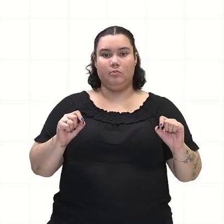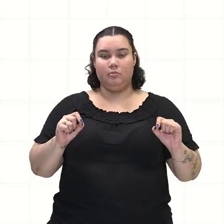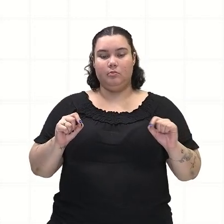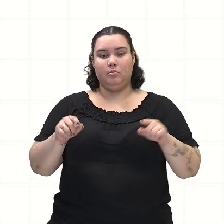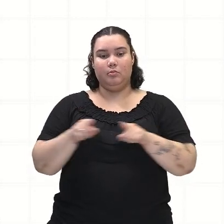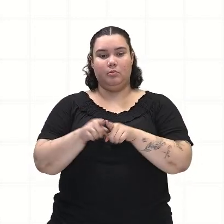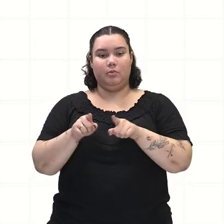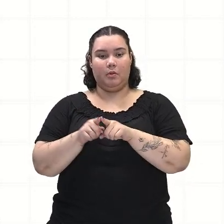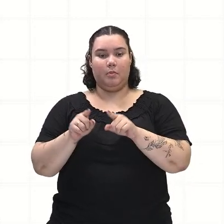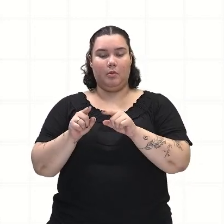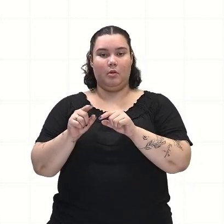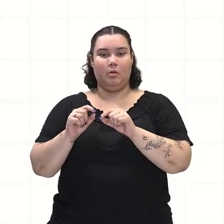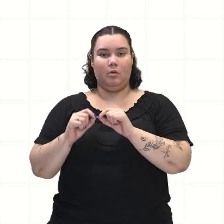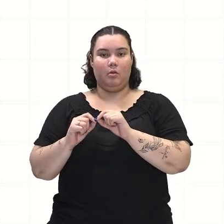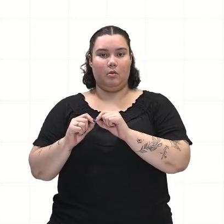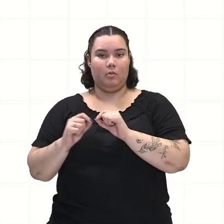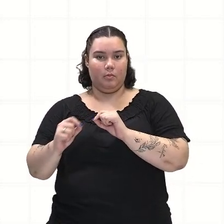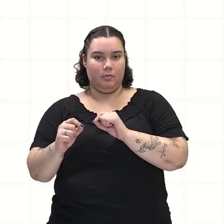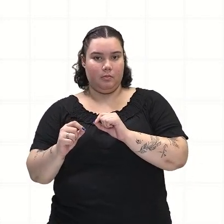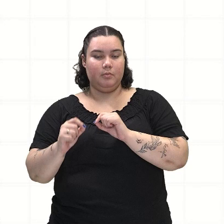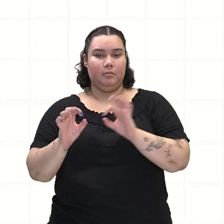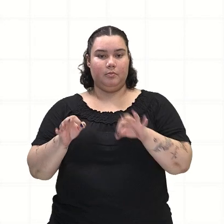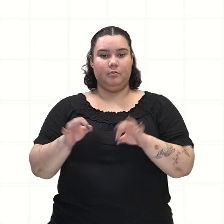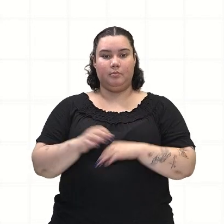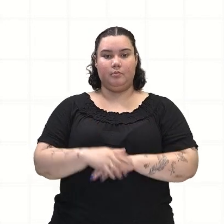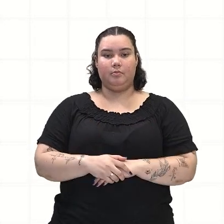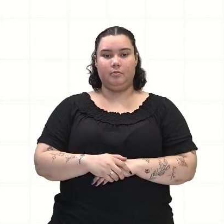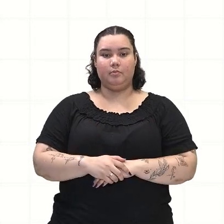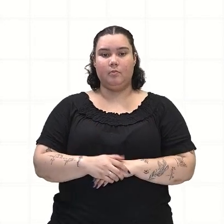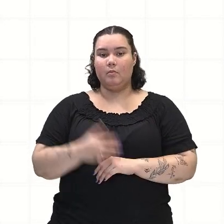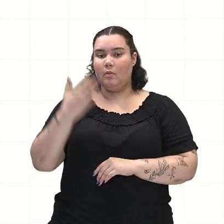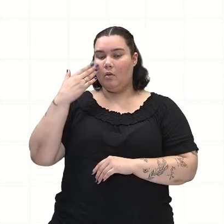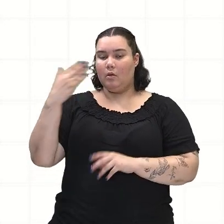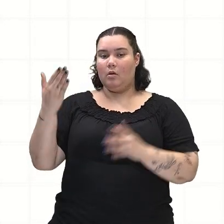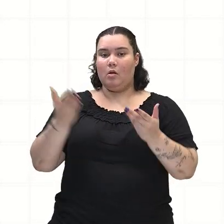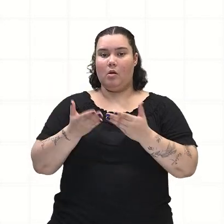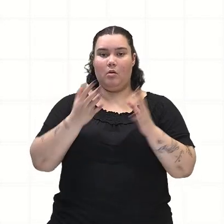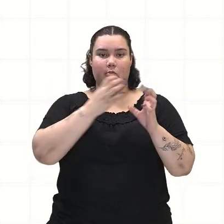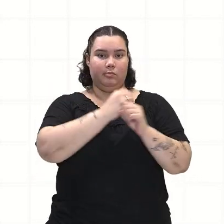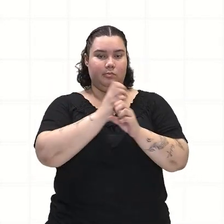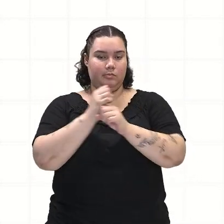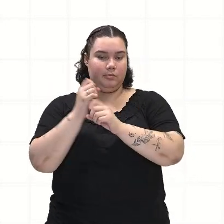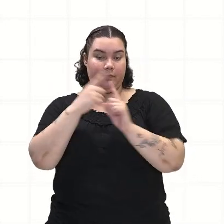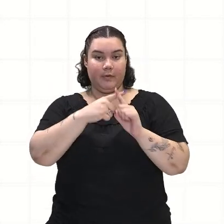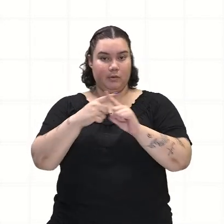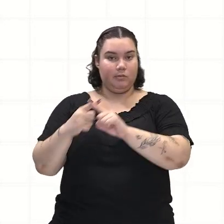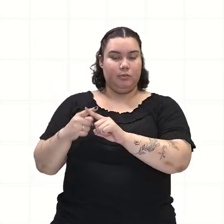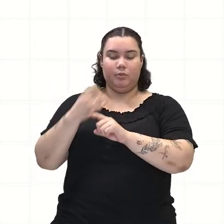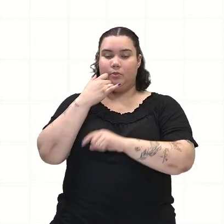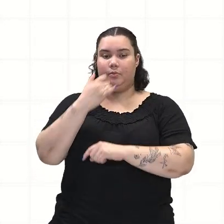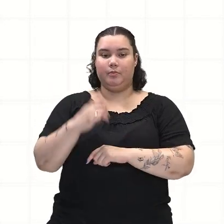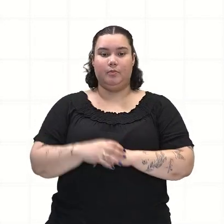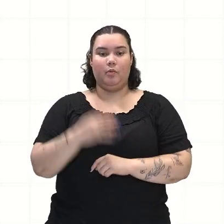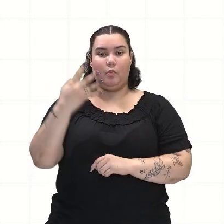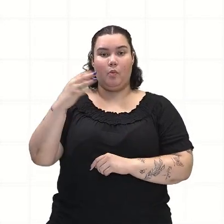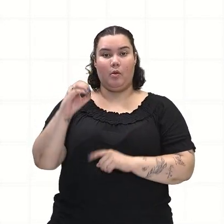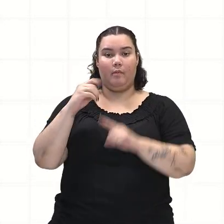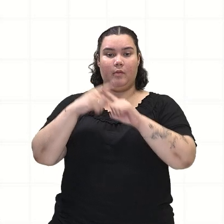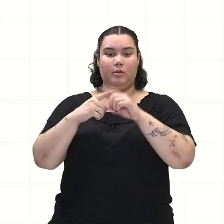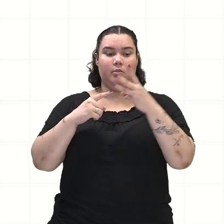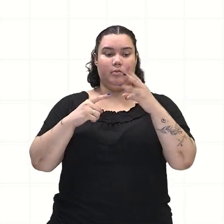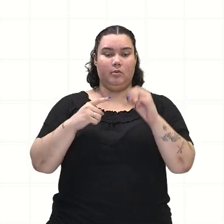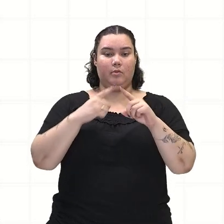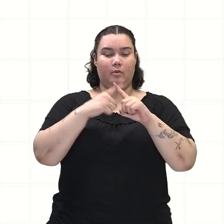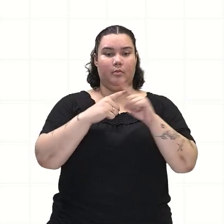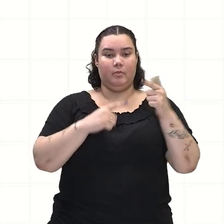o comprimento. Agora, eu vou só multiplicar todos esses fatores. 40 vezes 30